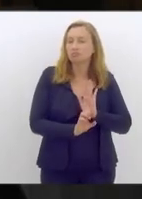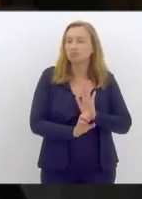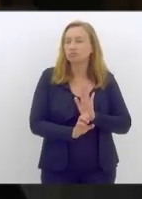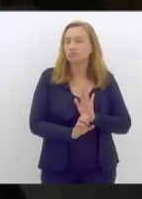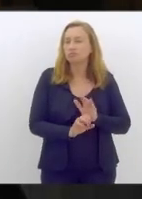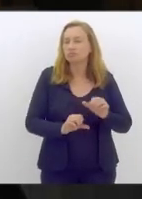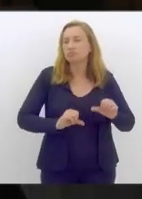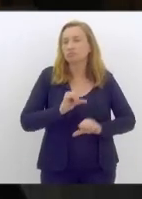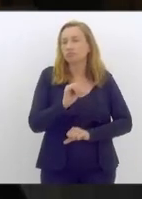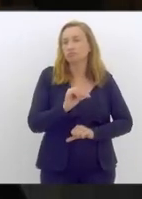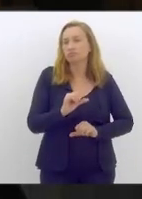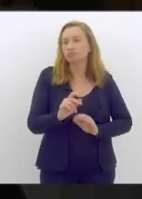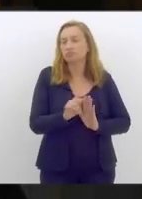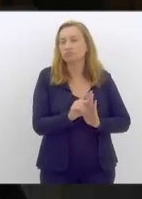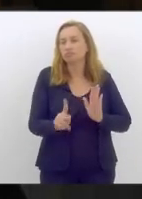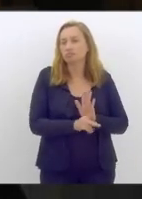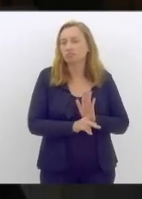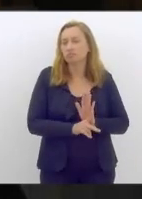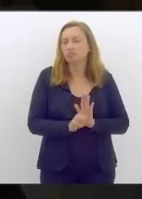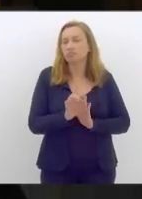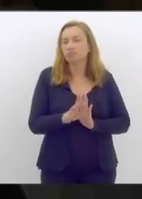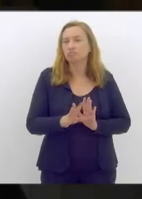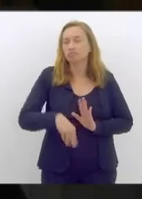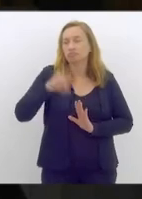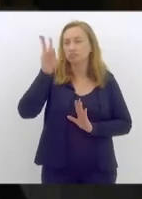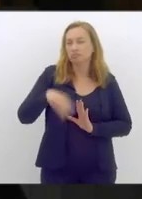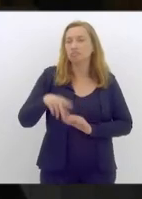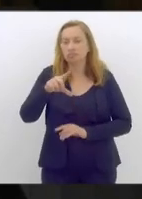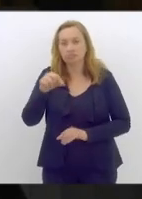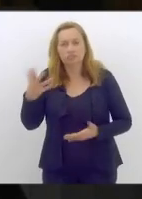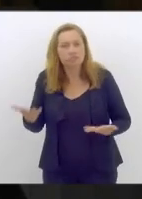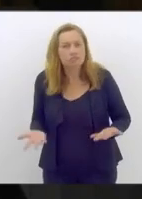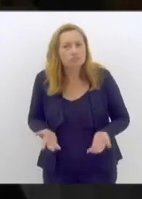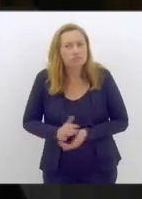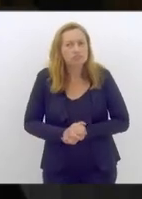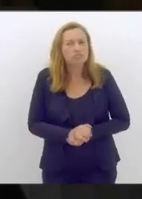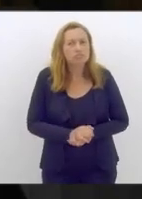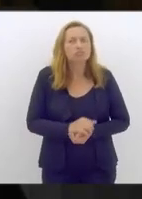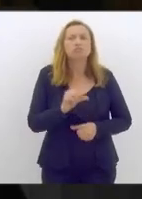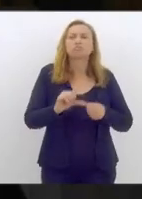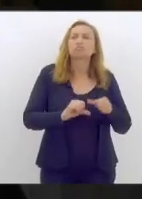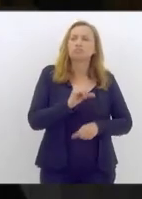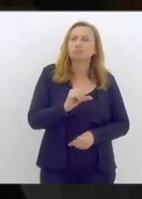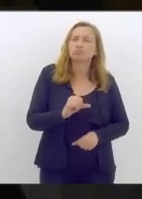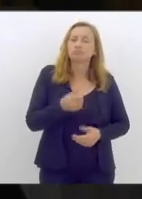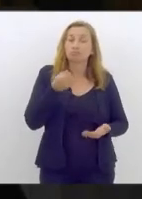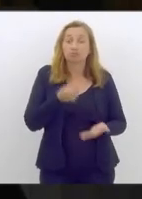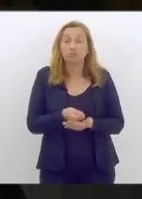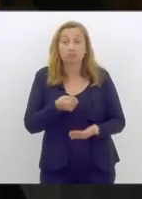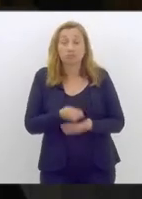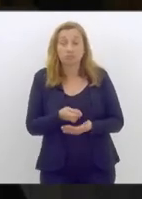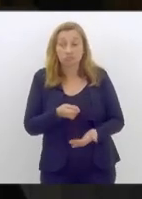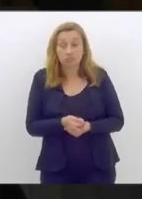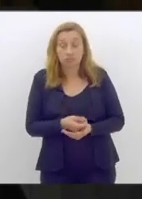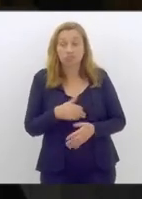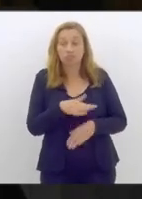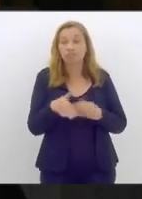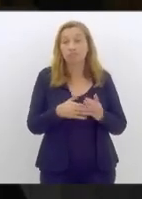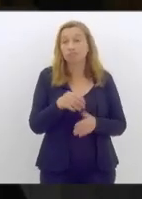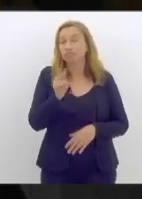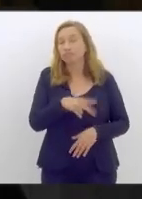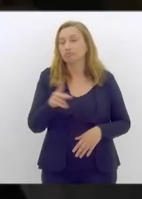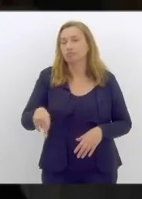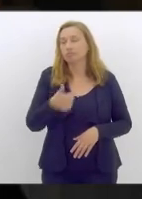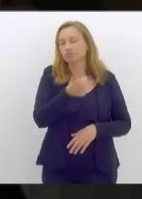que a mudança que o projeto previa fosse só para quem optasse a mudança se tornou obrigatória para todos os professores